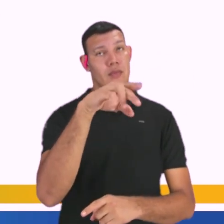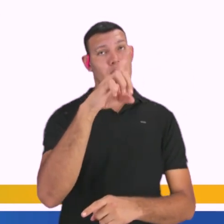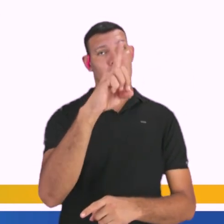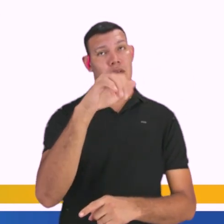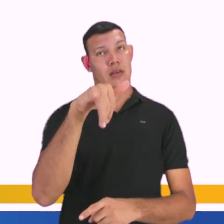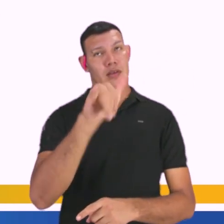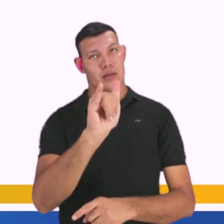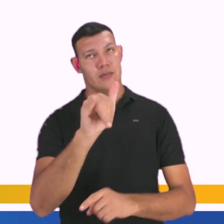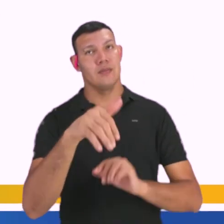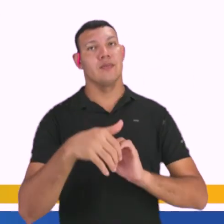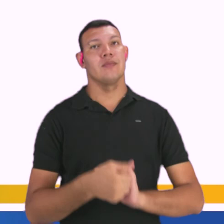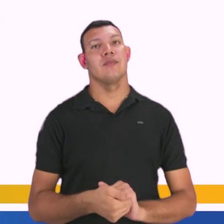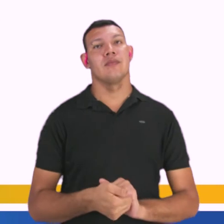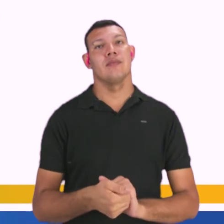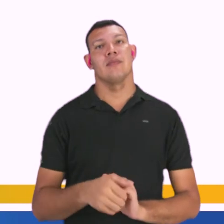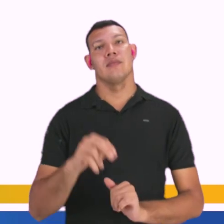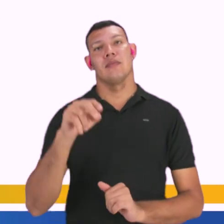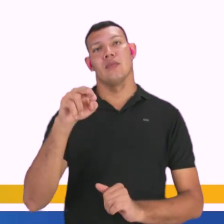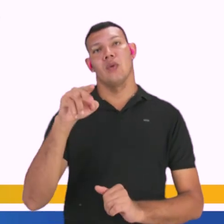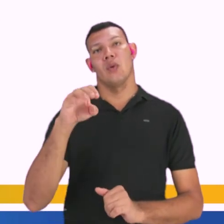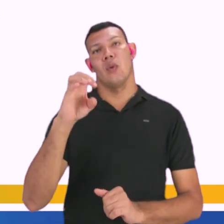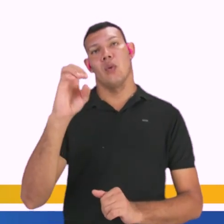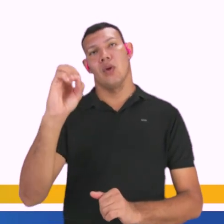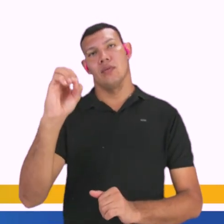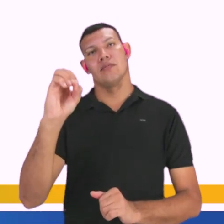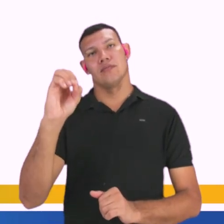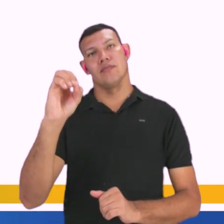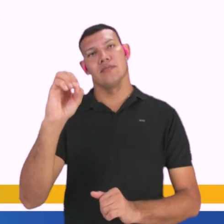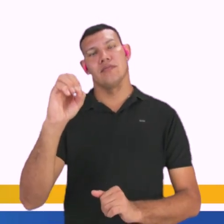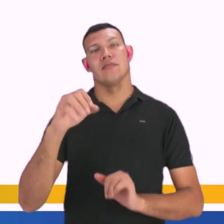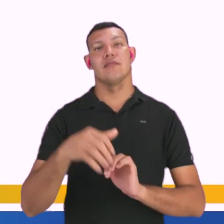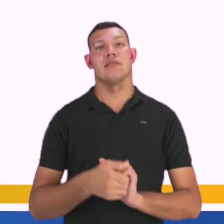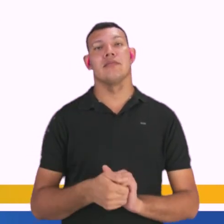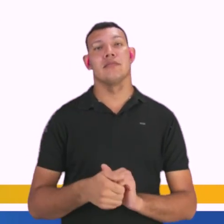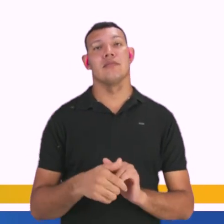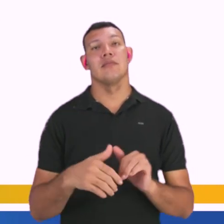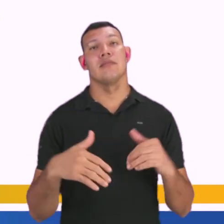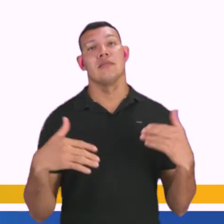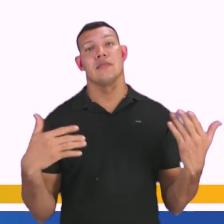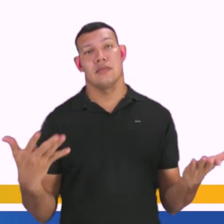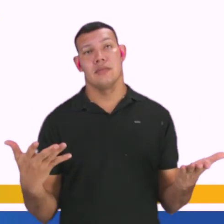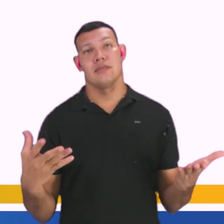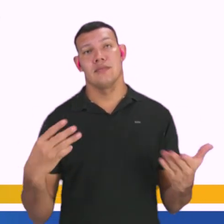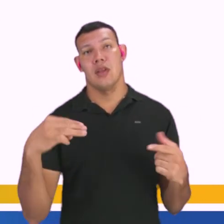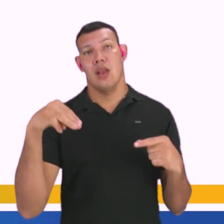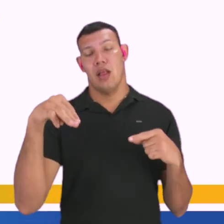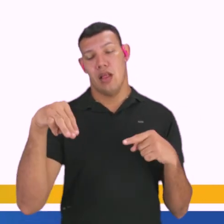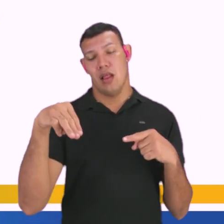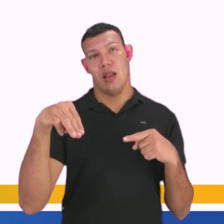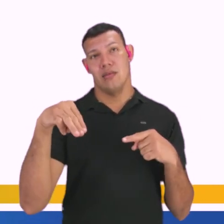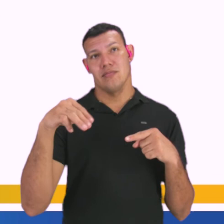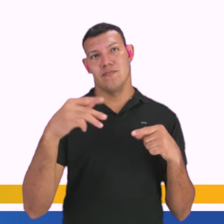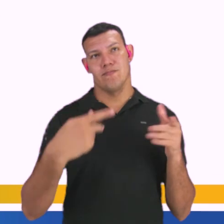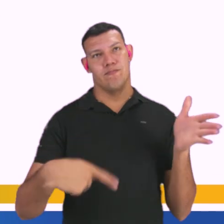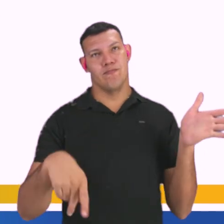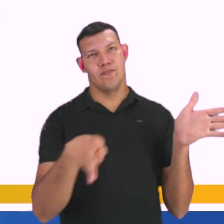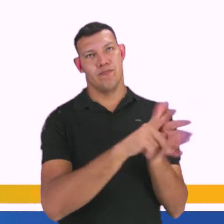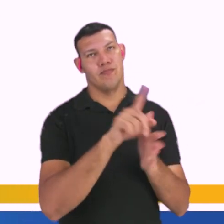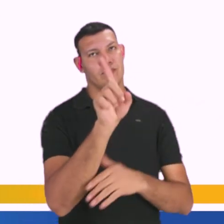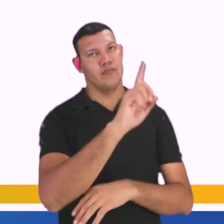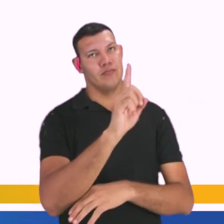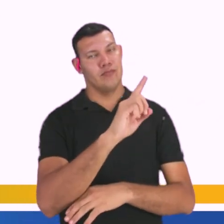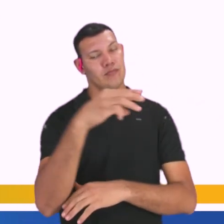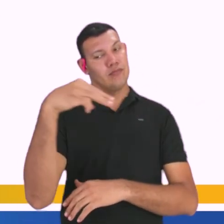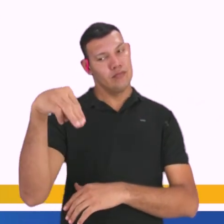terminando de isso que é igual a zero então para todo M implica dizer que não existe um m